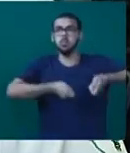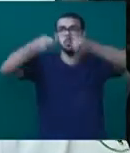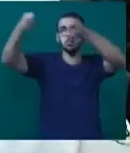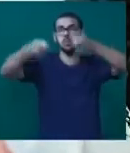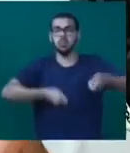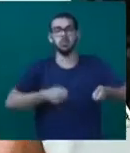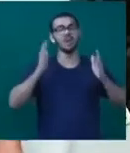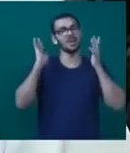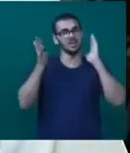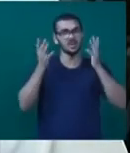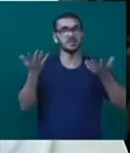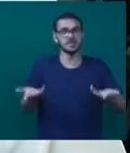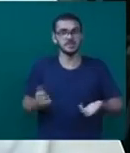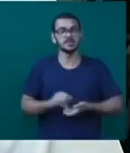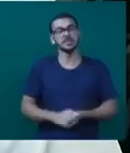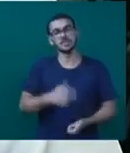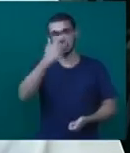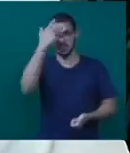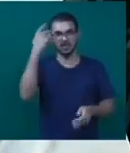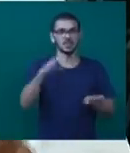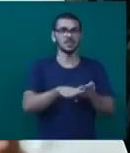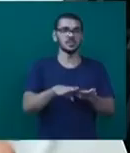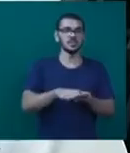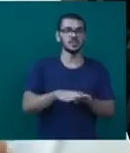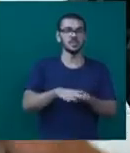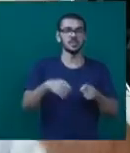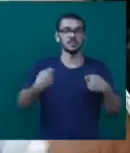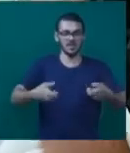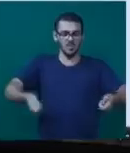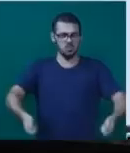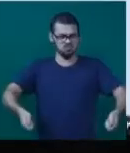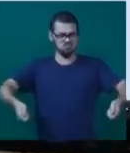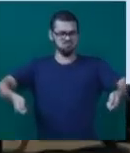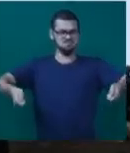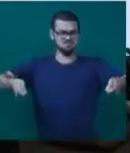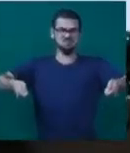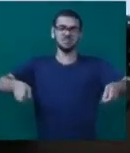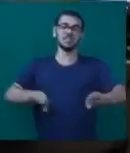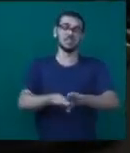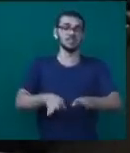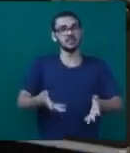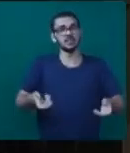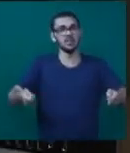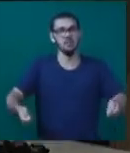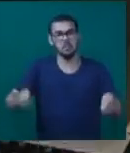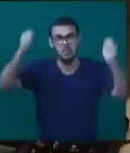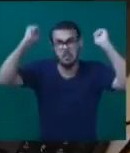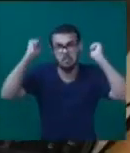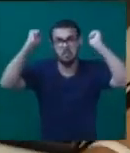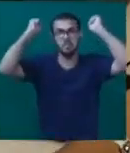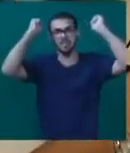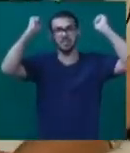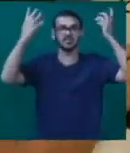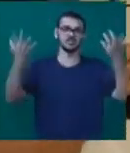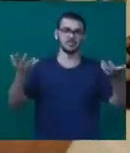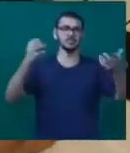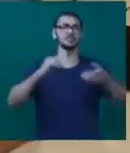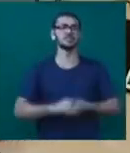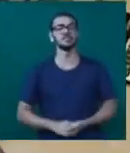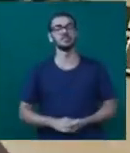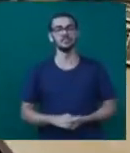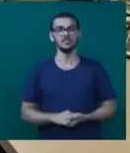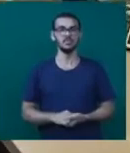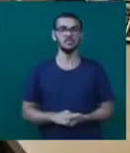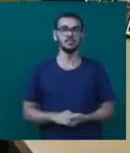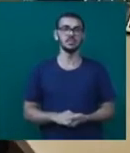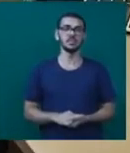caminhões, pessoas que trabalham como chapa, que tem que pegar grande quantidade de peso na cabeça ou sustentar nos braços,